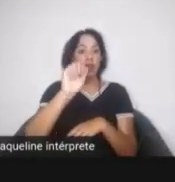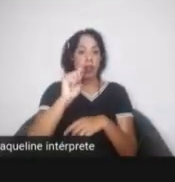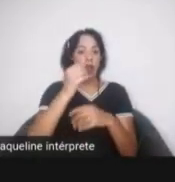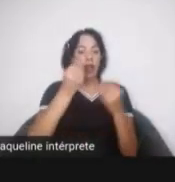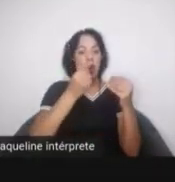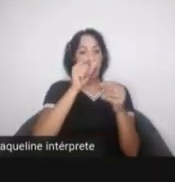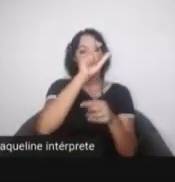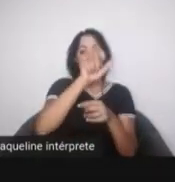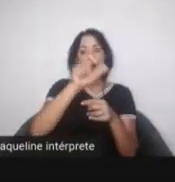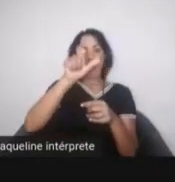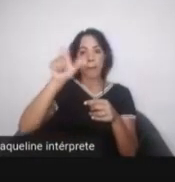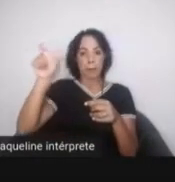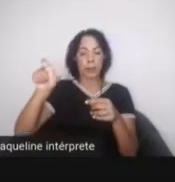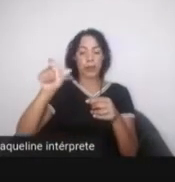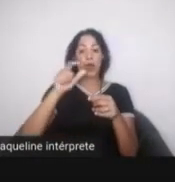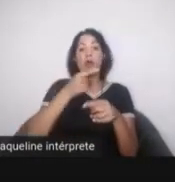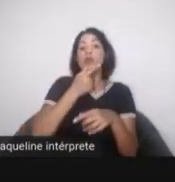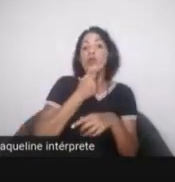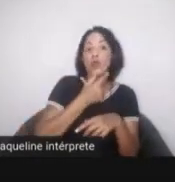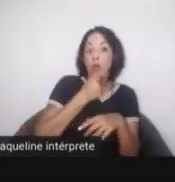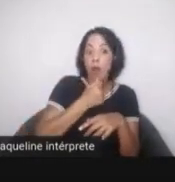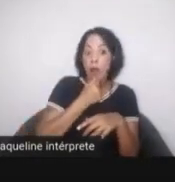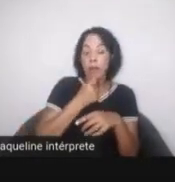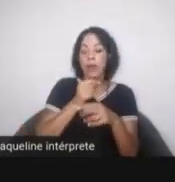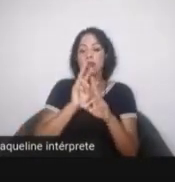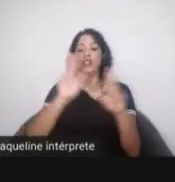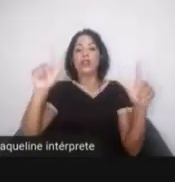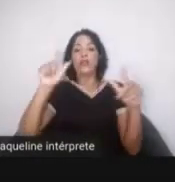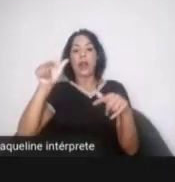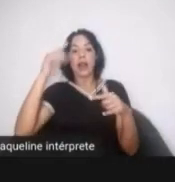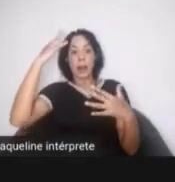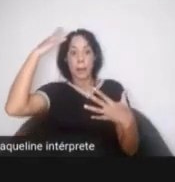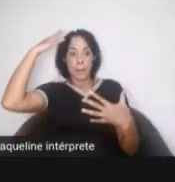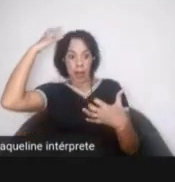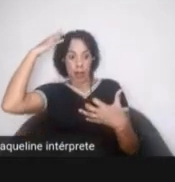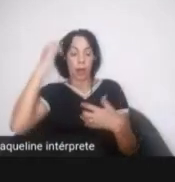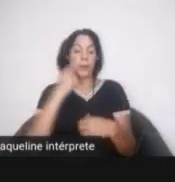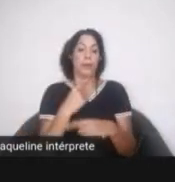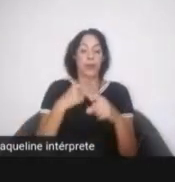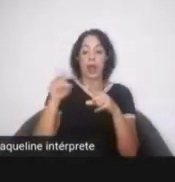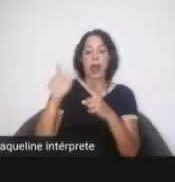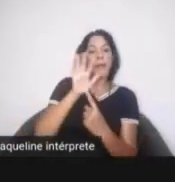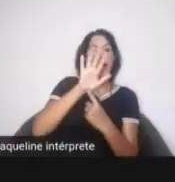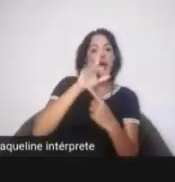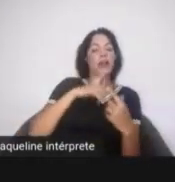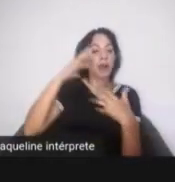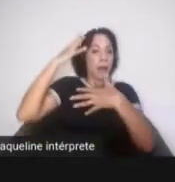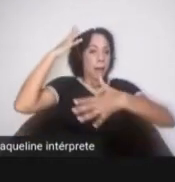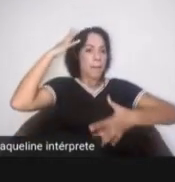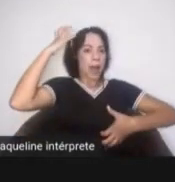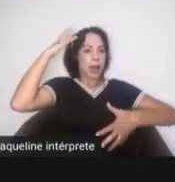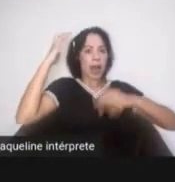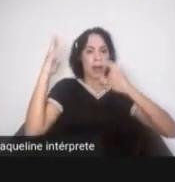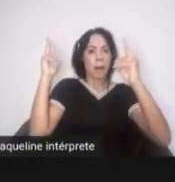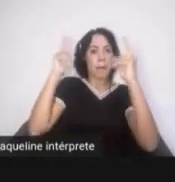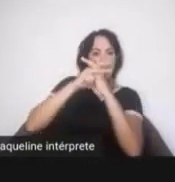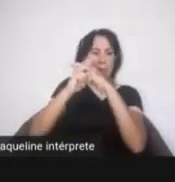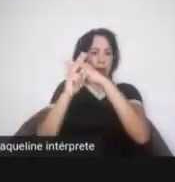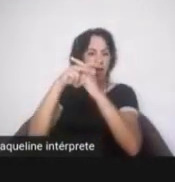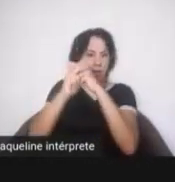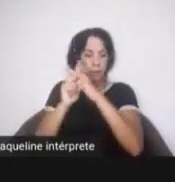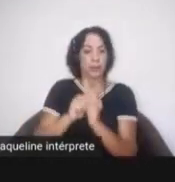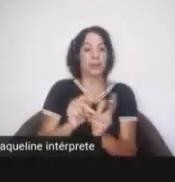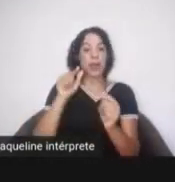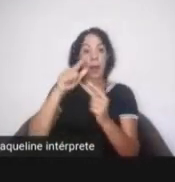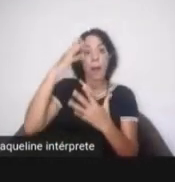outros antropóides, que são os macacos brigando, e um macaco pega um osso e transforma